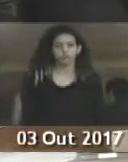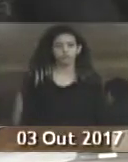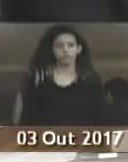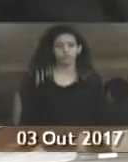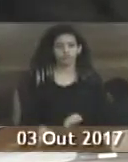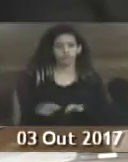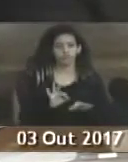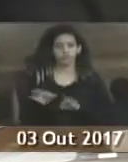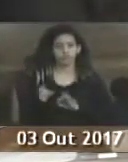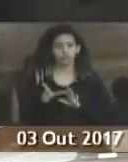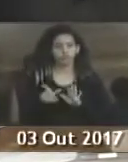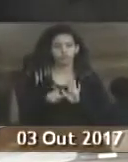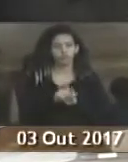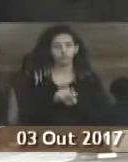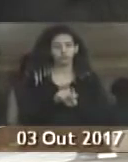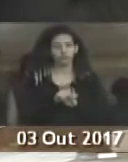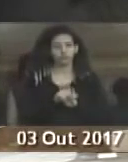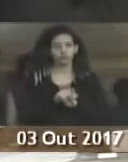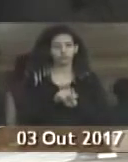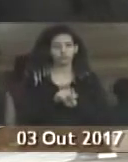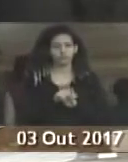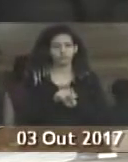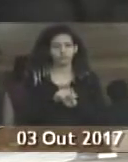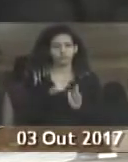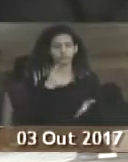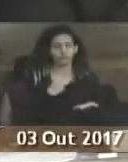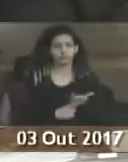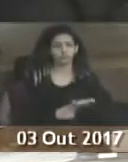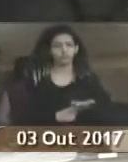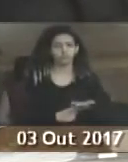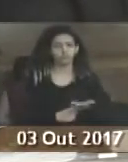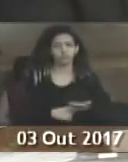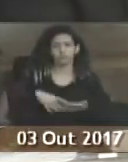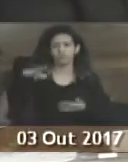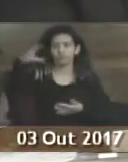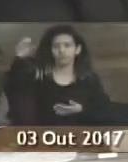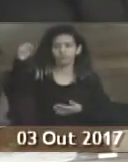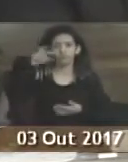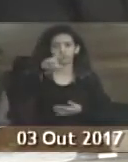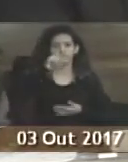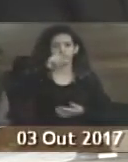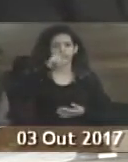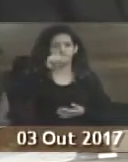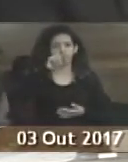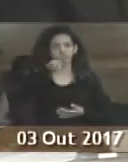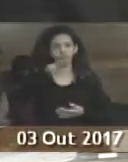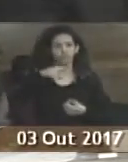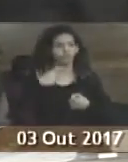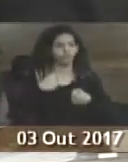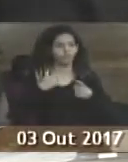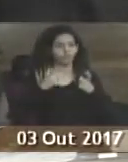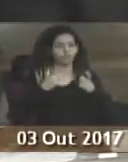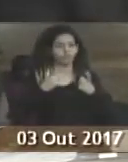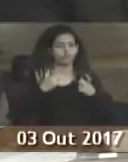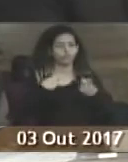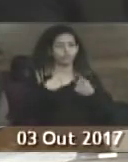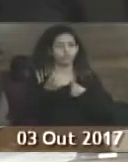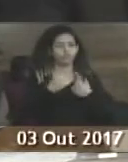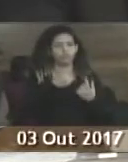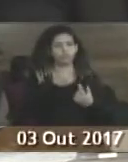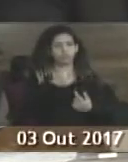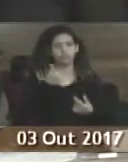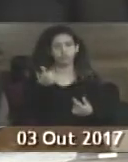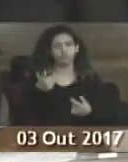Projeto de lei número 51/17, que determina os desligamentos de radares nas vias urbanas e rodovias situadas no município de Angra dos Reis. Indicação